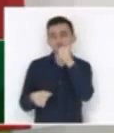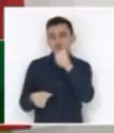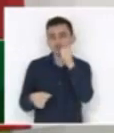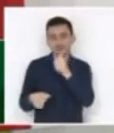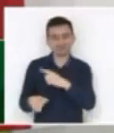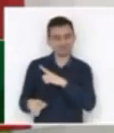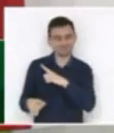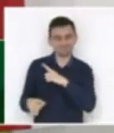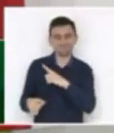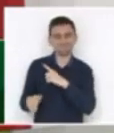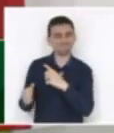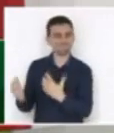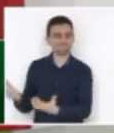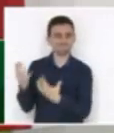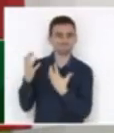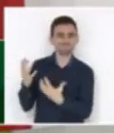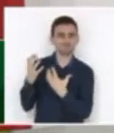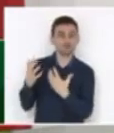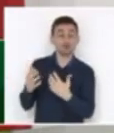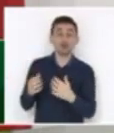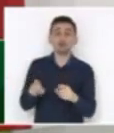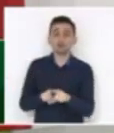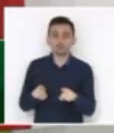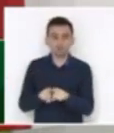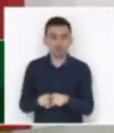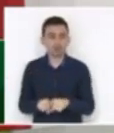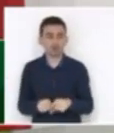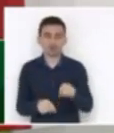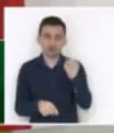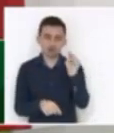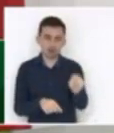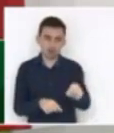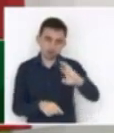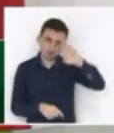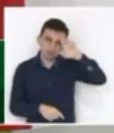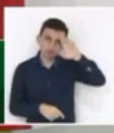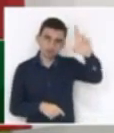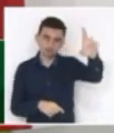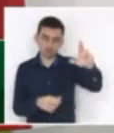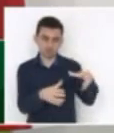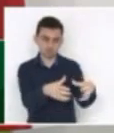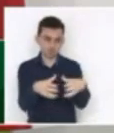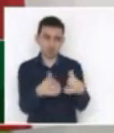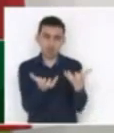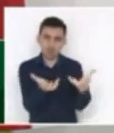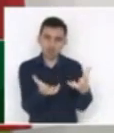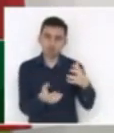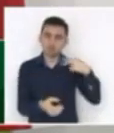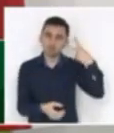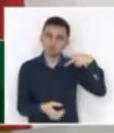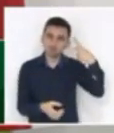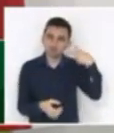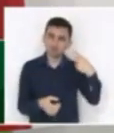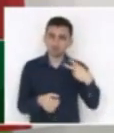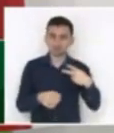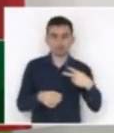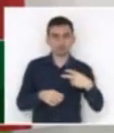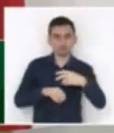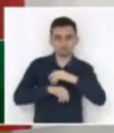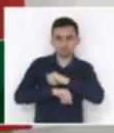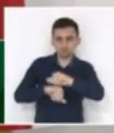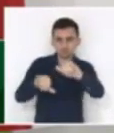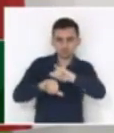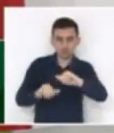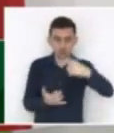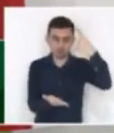enfrentam. Cobrar dos órgãos responsáveis uma política ampla de combate, baseada no